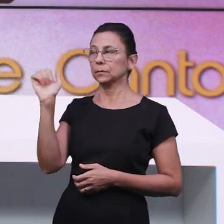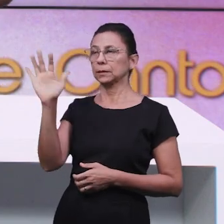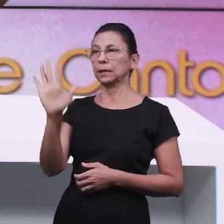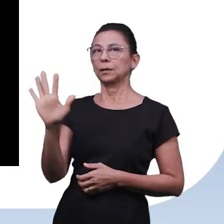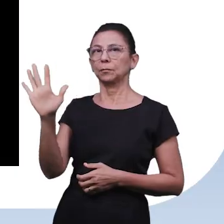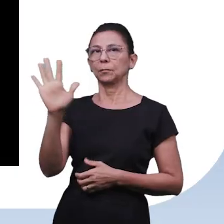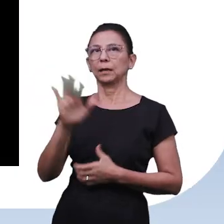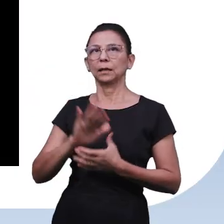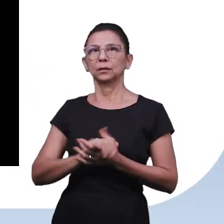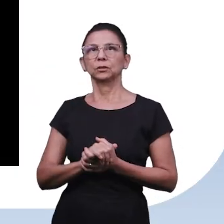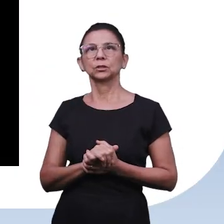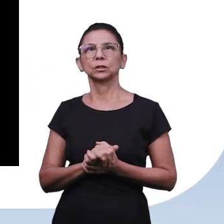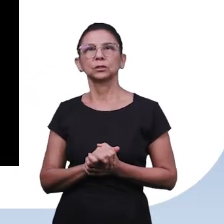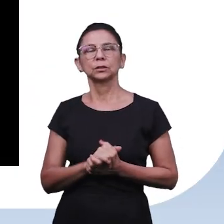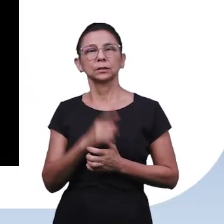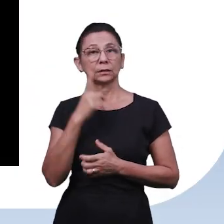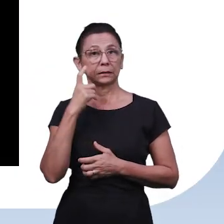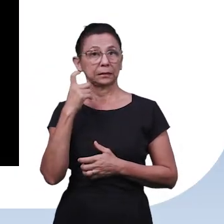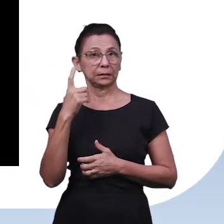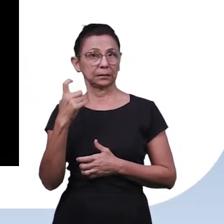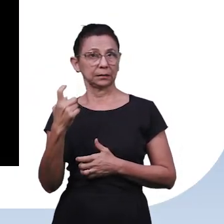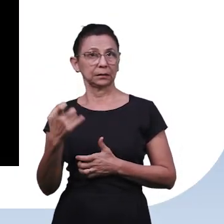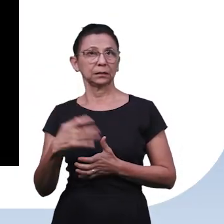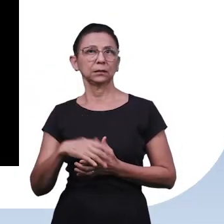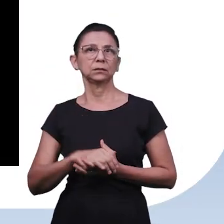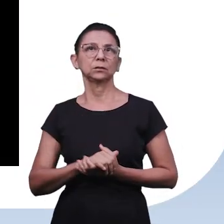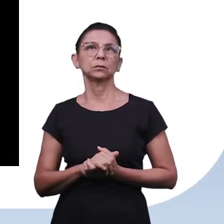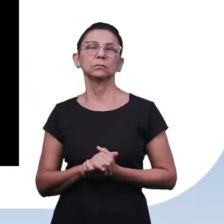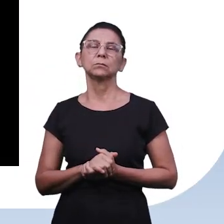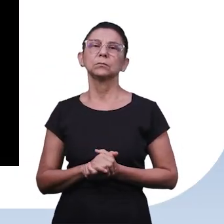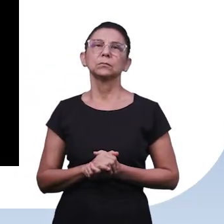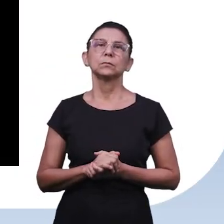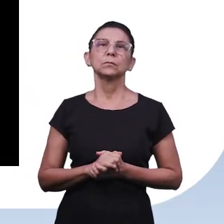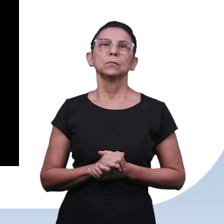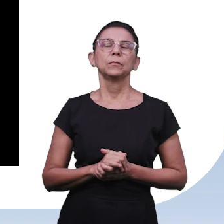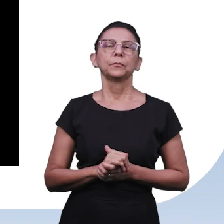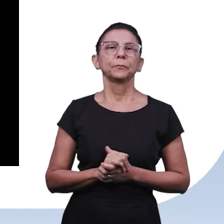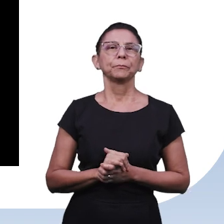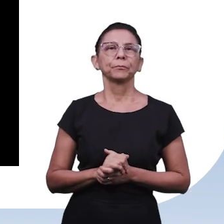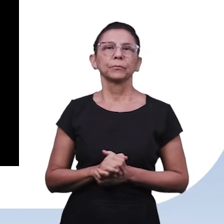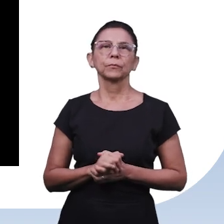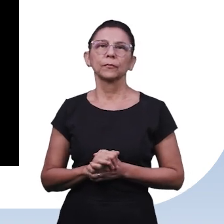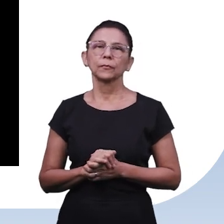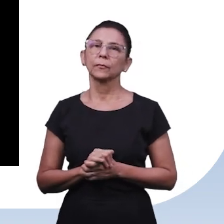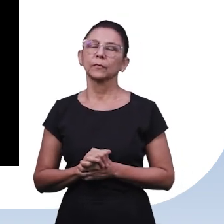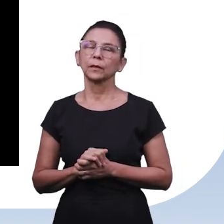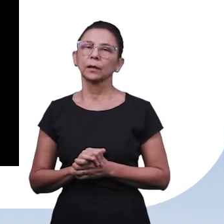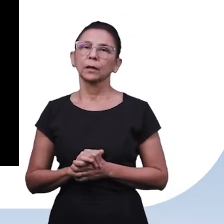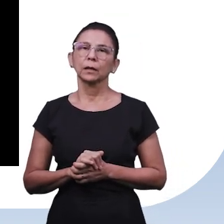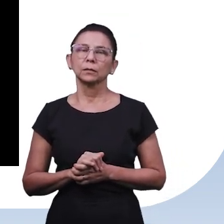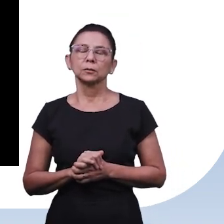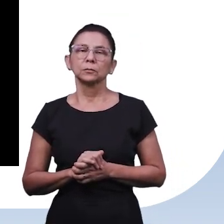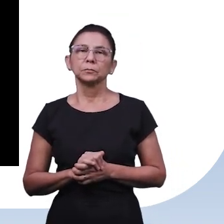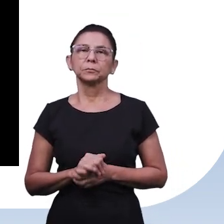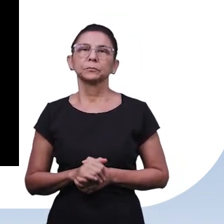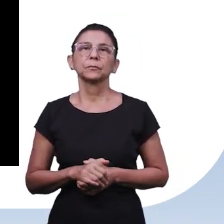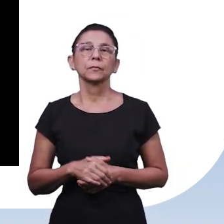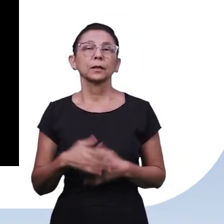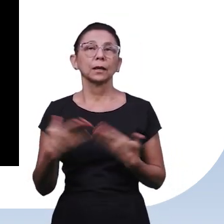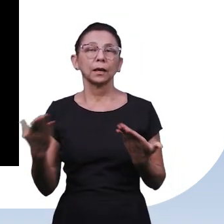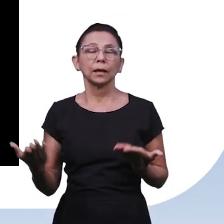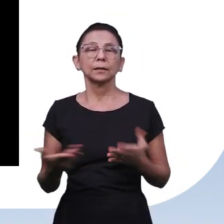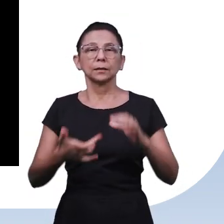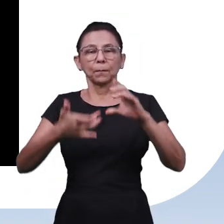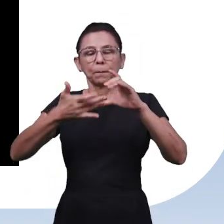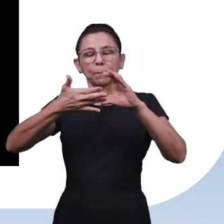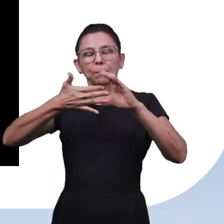é muito interessante e nem todos já tiveram a oportunidade de ver. Esse é o